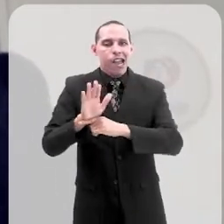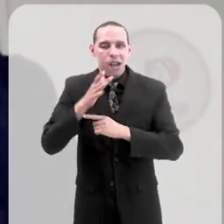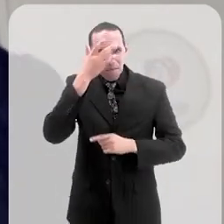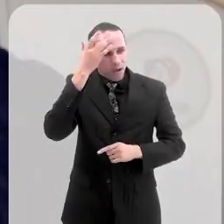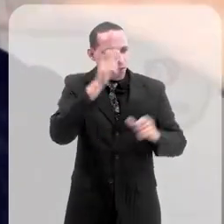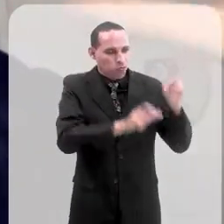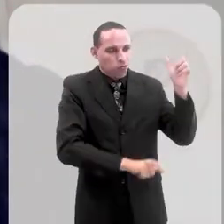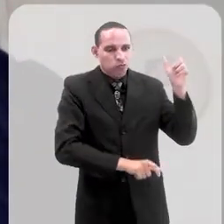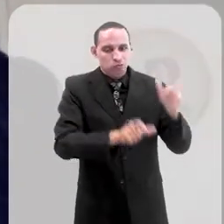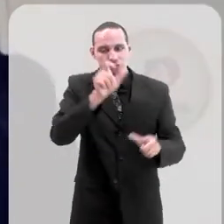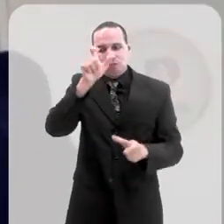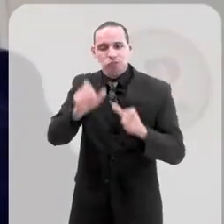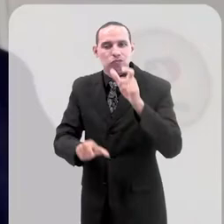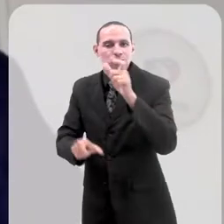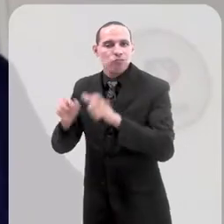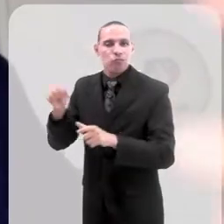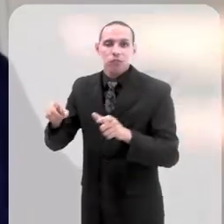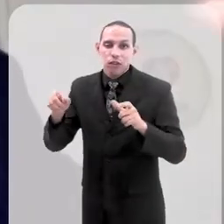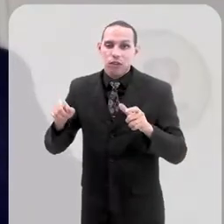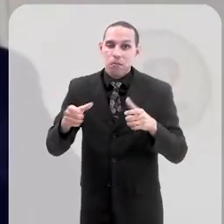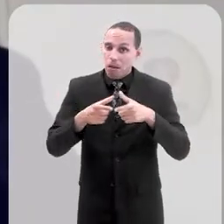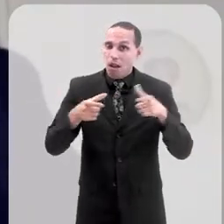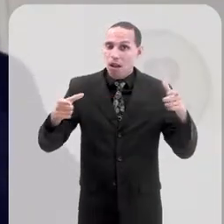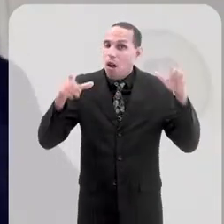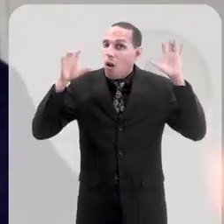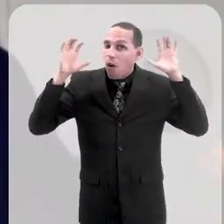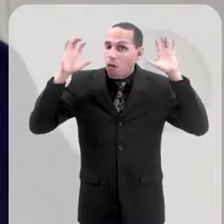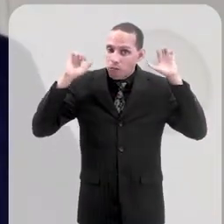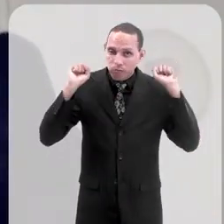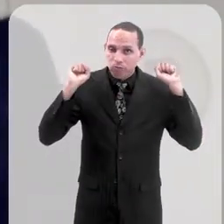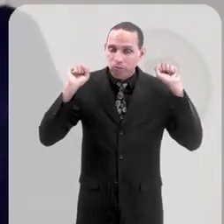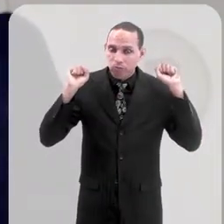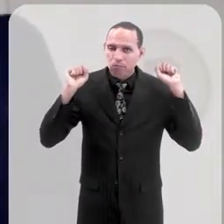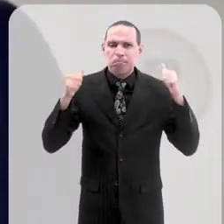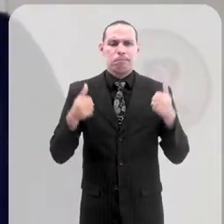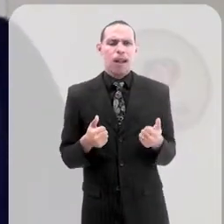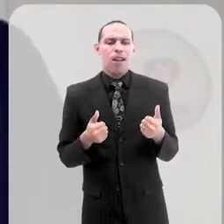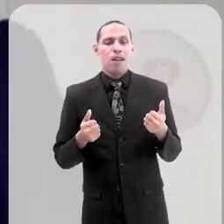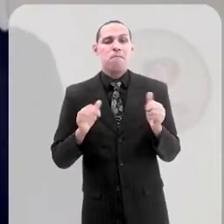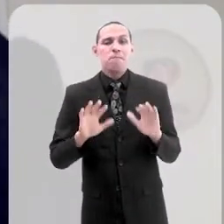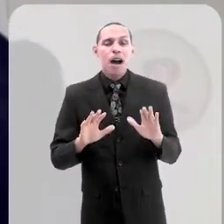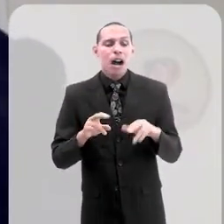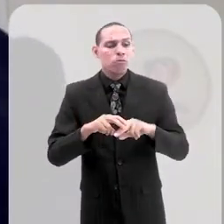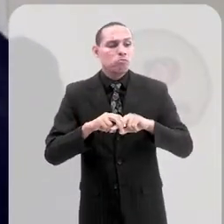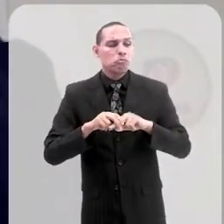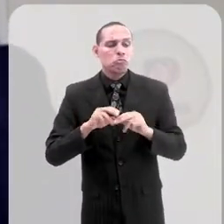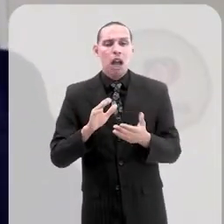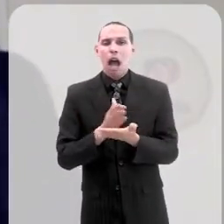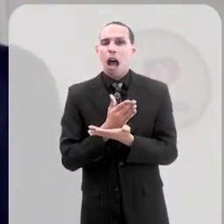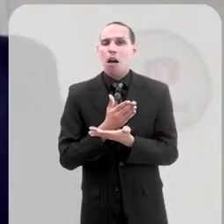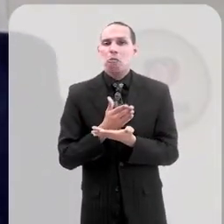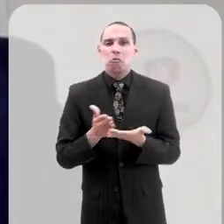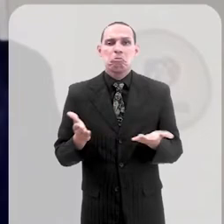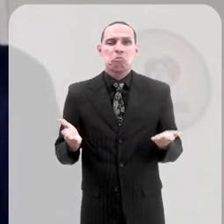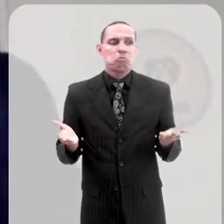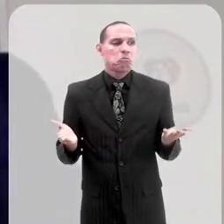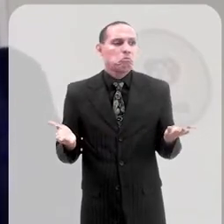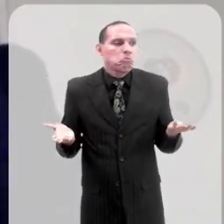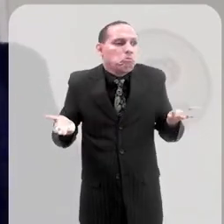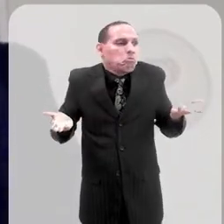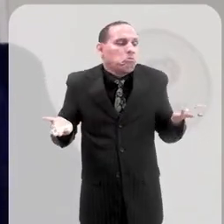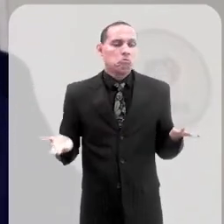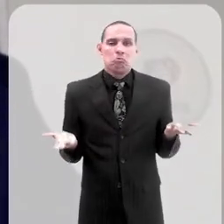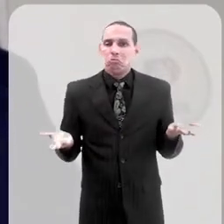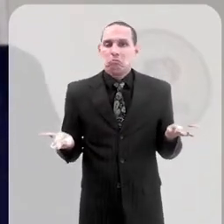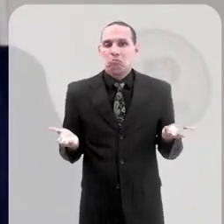que são ouvintes, em sua maioria, ouvem bem, mas que não, por alguma razão, tá? Dependendo do